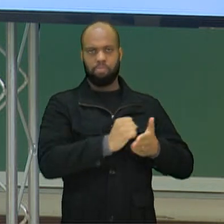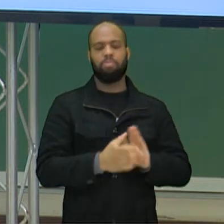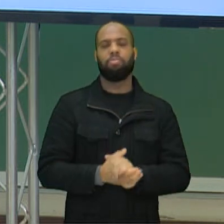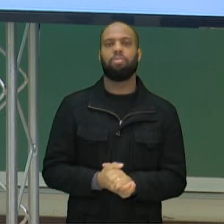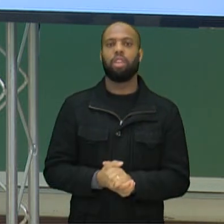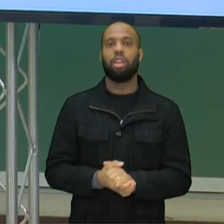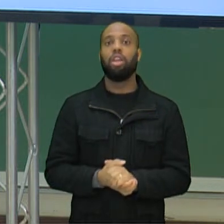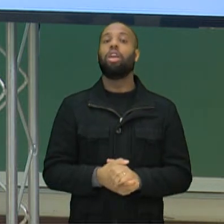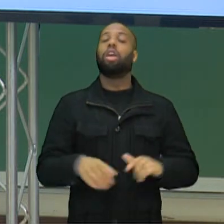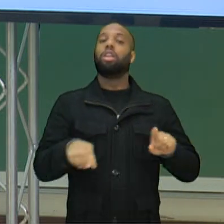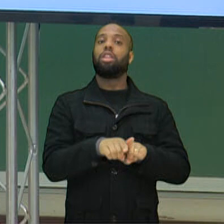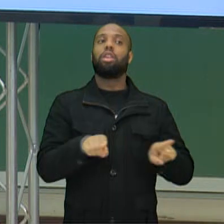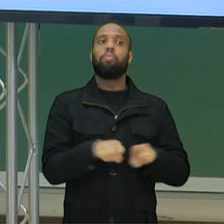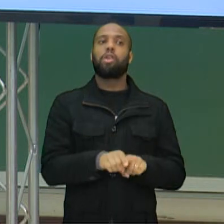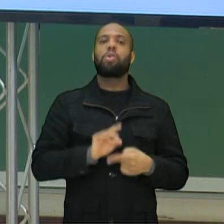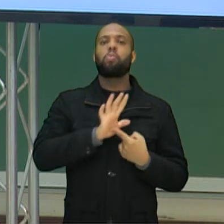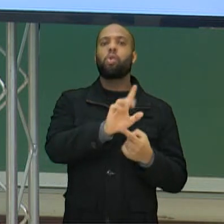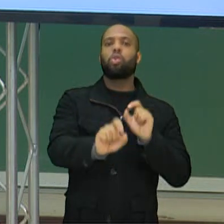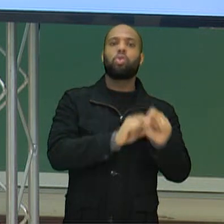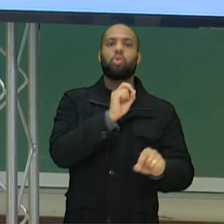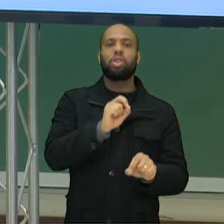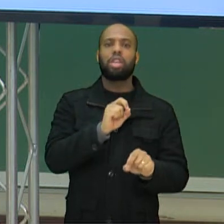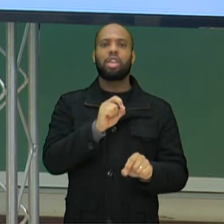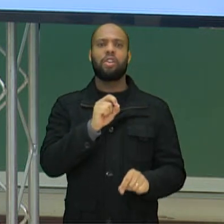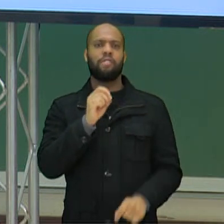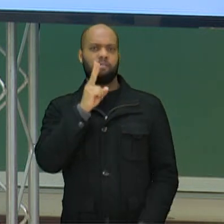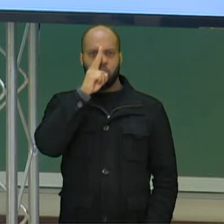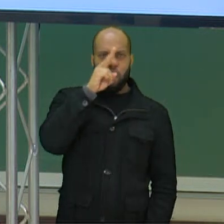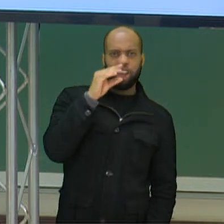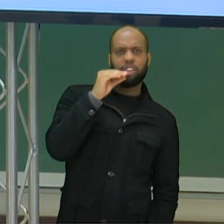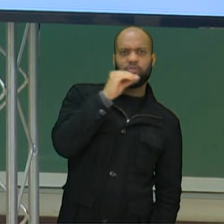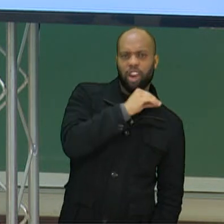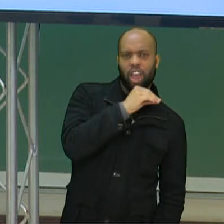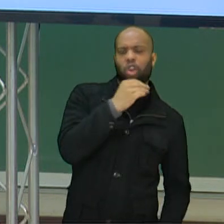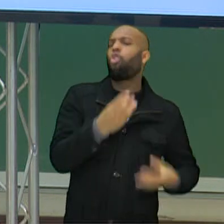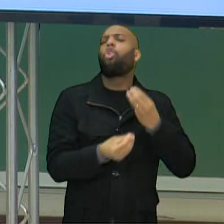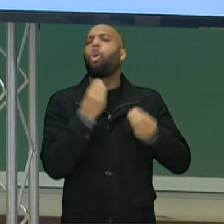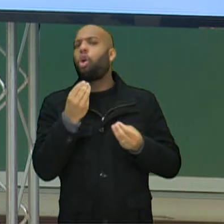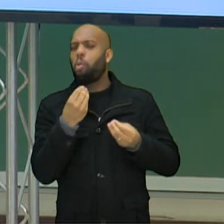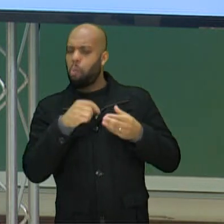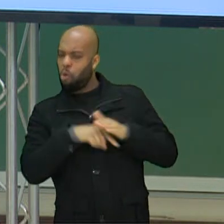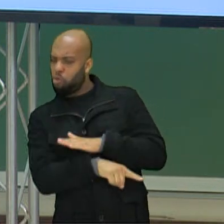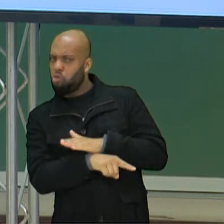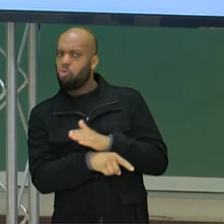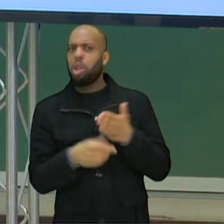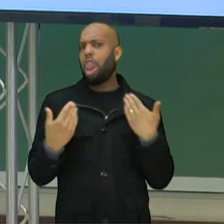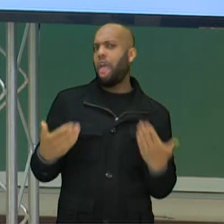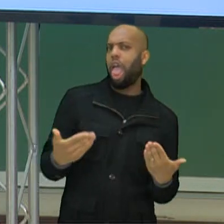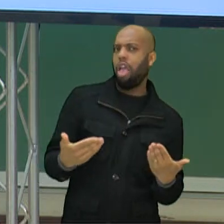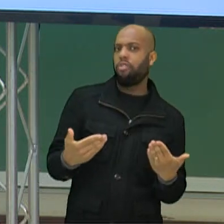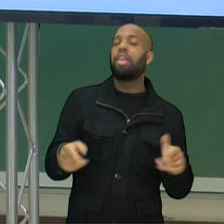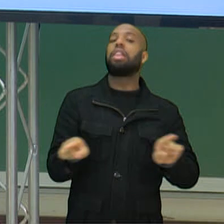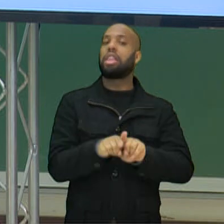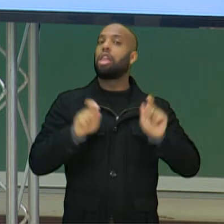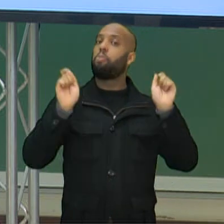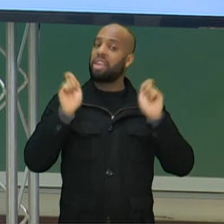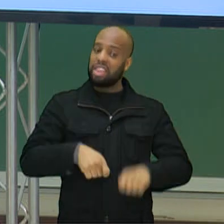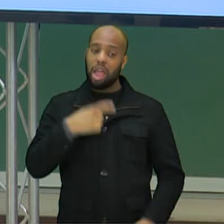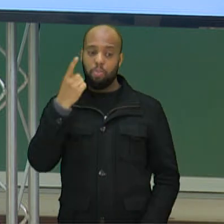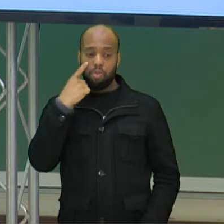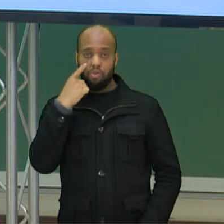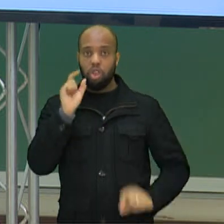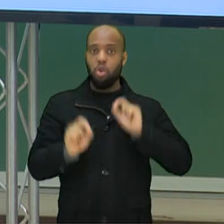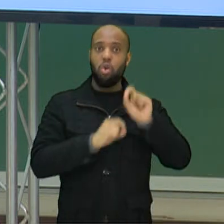E ela é um indicador de intensidade. Então, a frequência cardíaca também pode ser utilizada para você verificar qual a